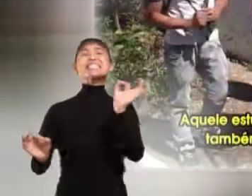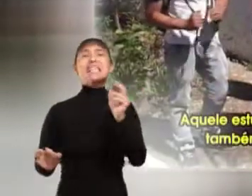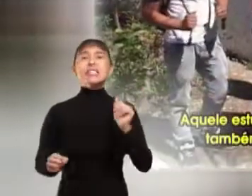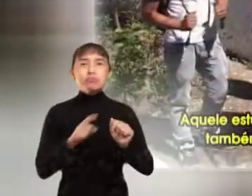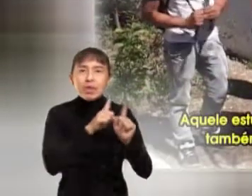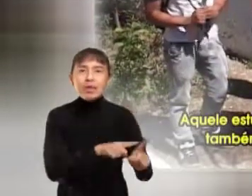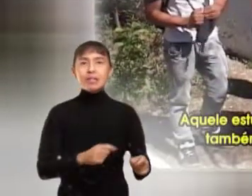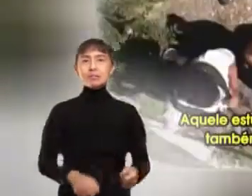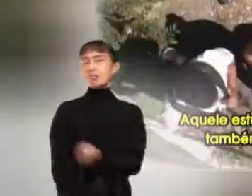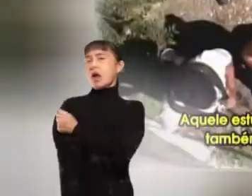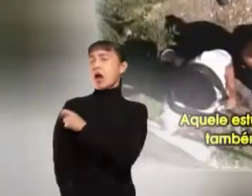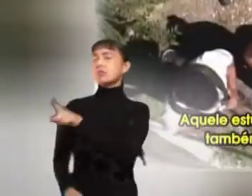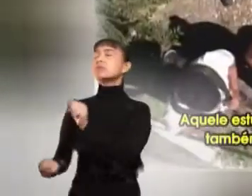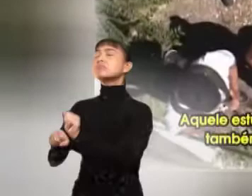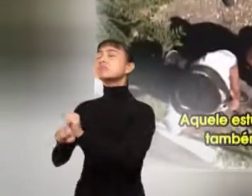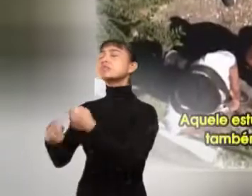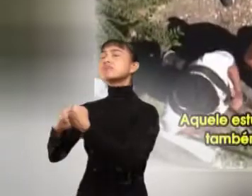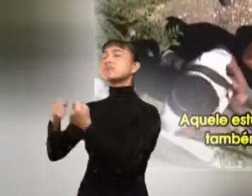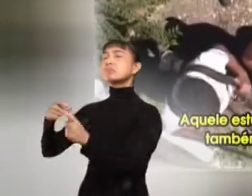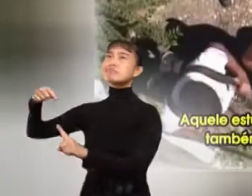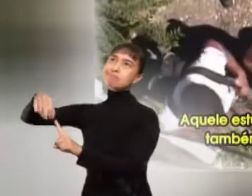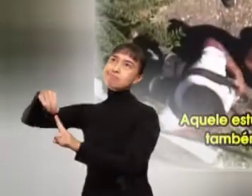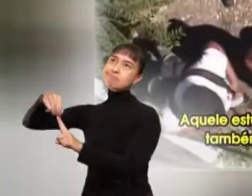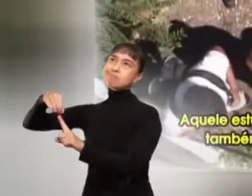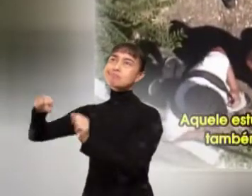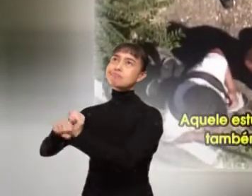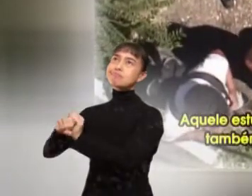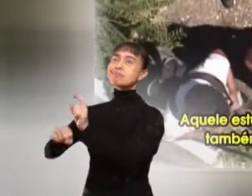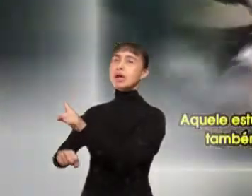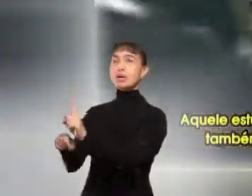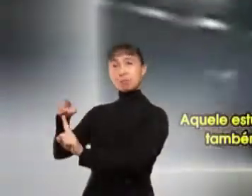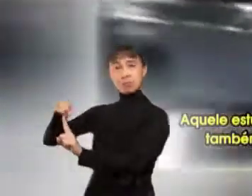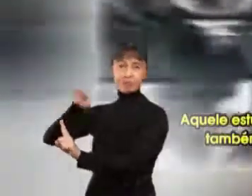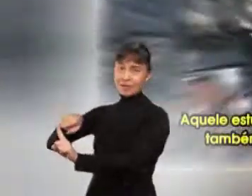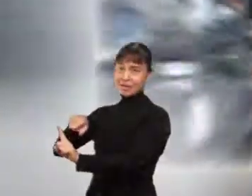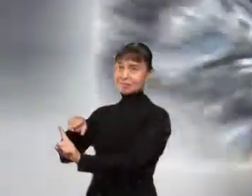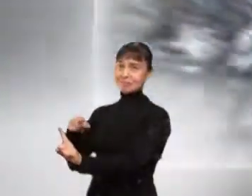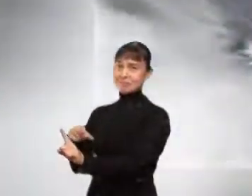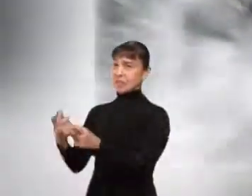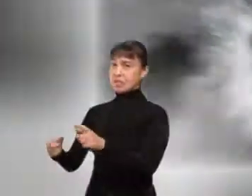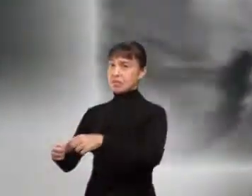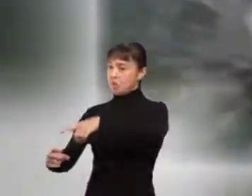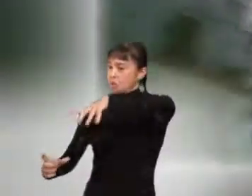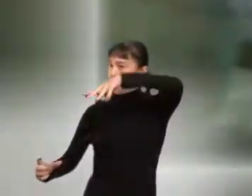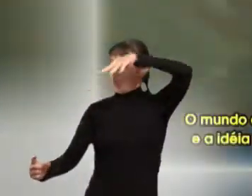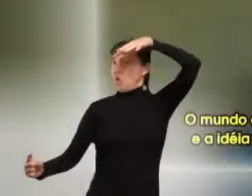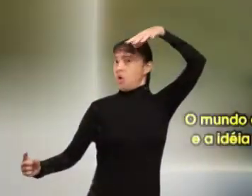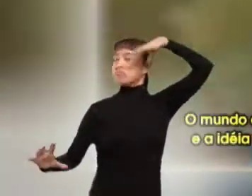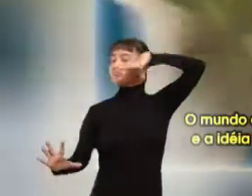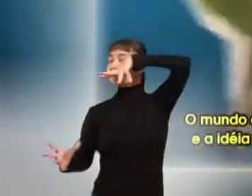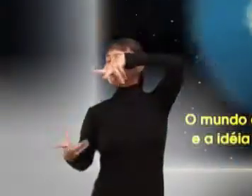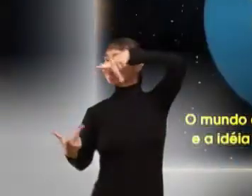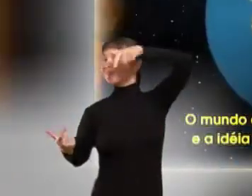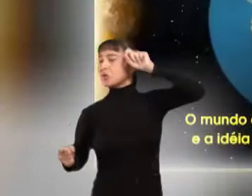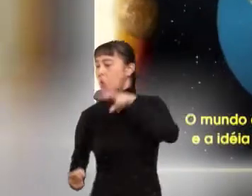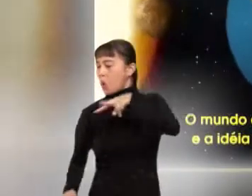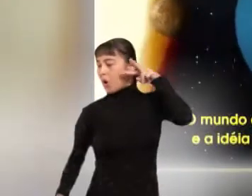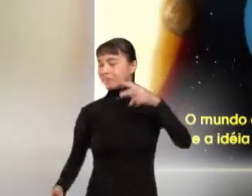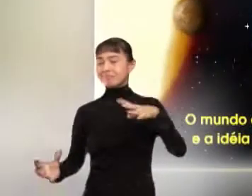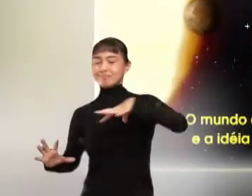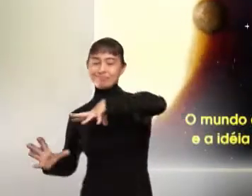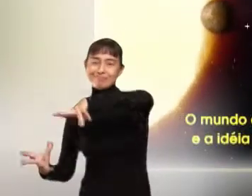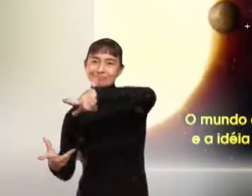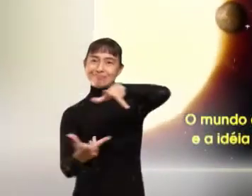Aquele estudante espera pelo ônibus e também acredita estar parado. Engano! O mundo está